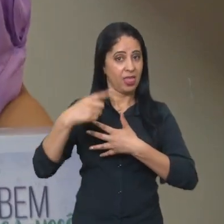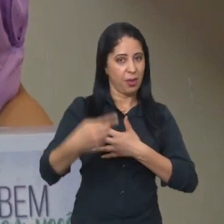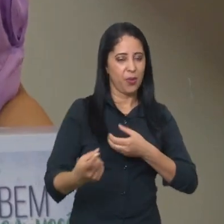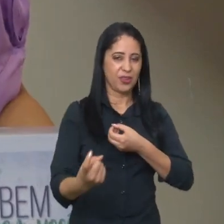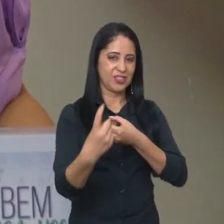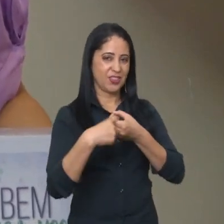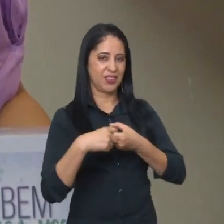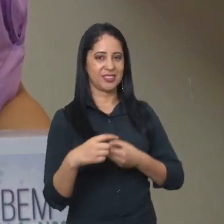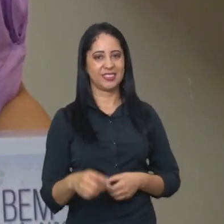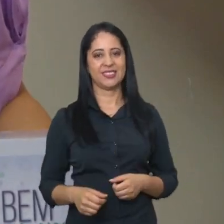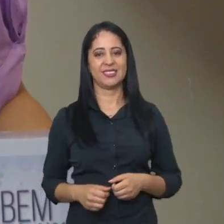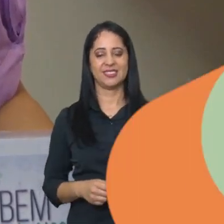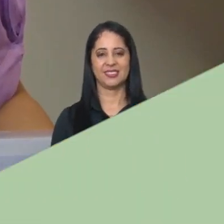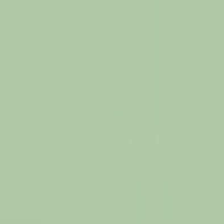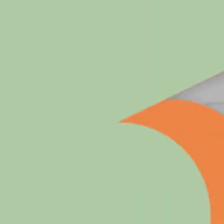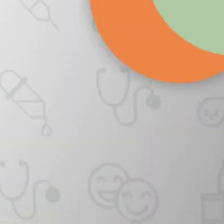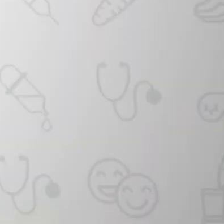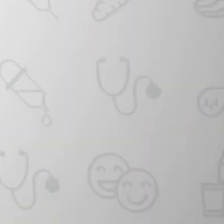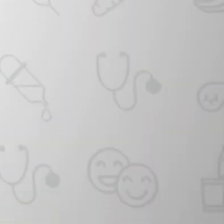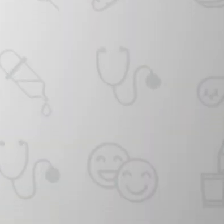já voltamos. Não sai daí.